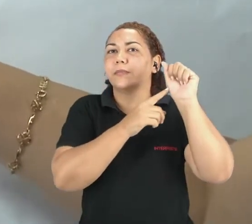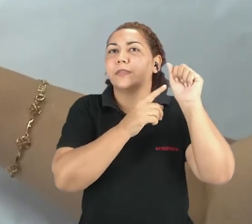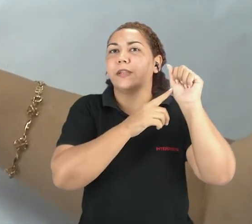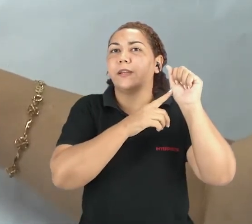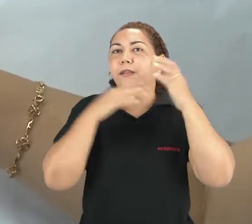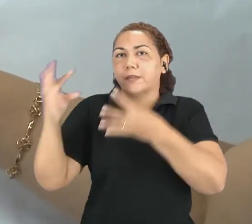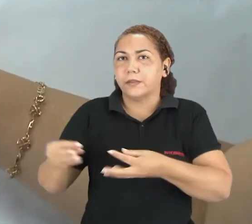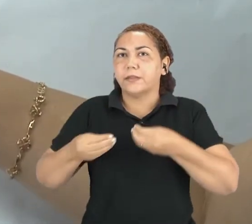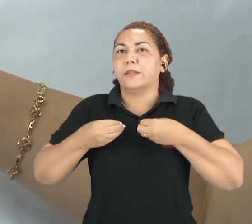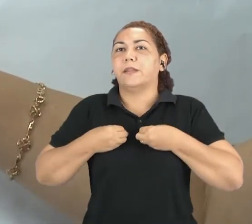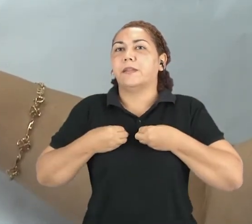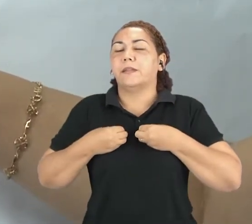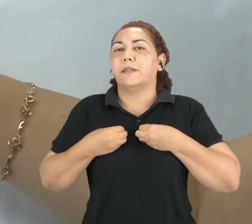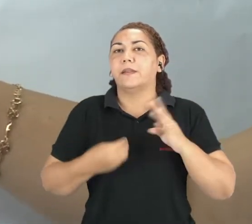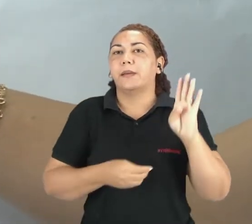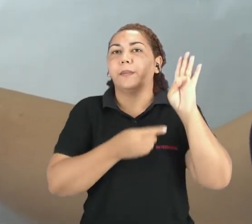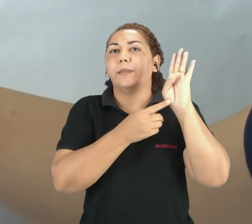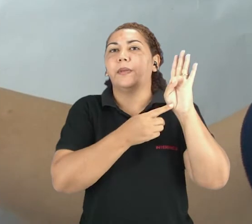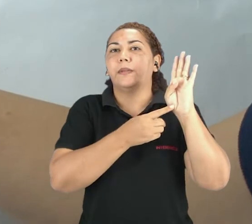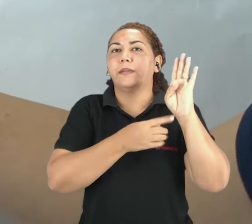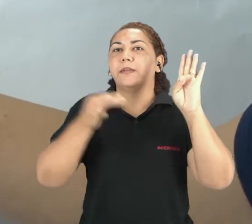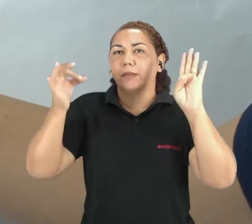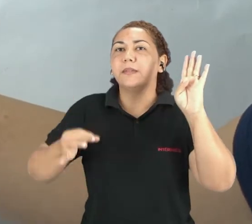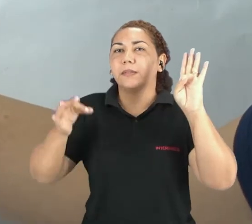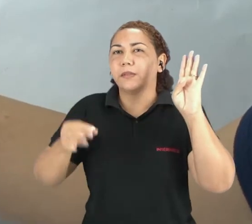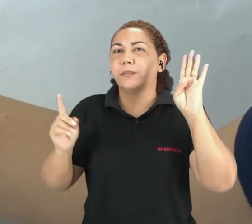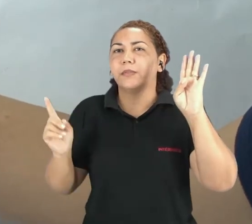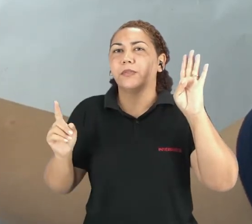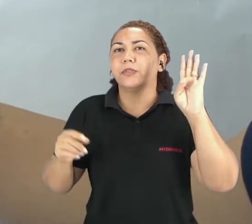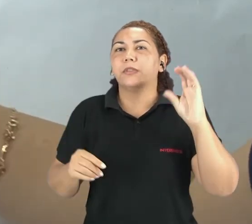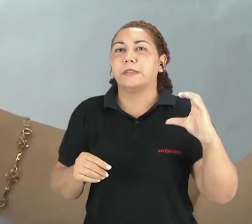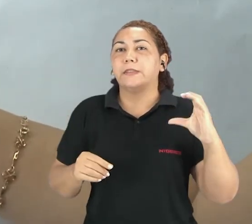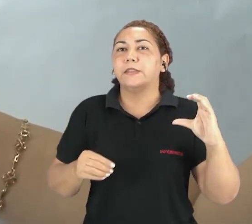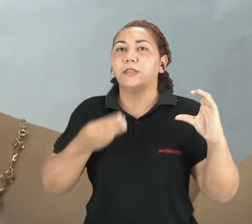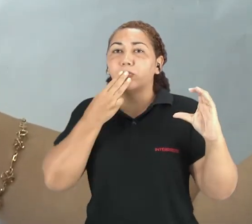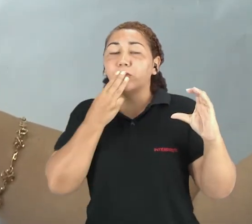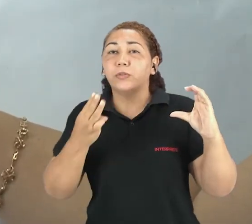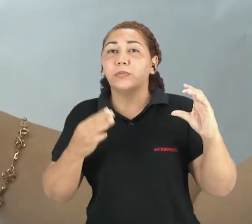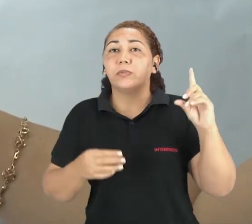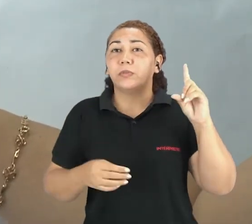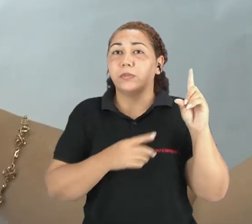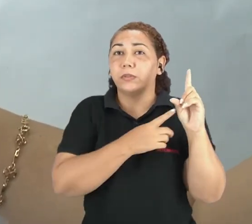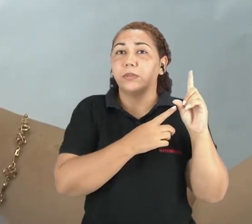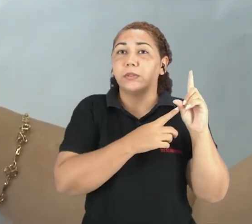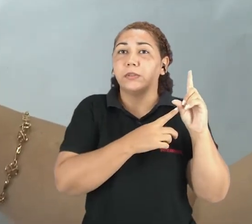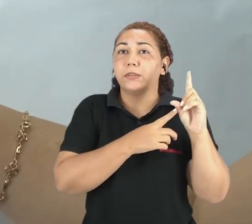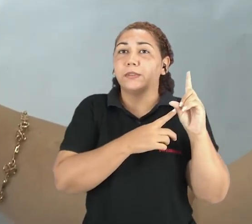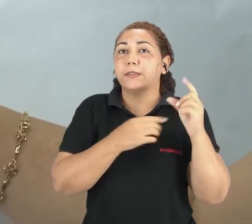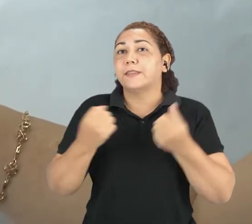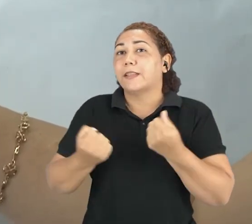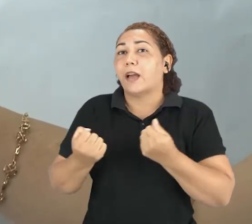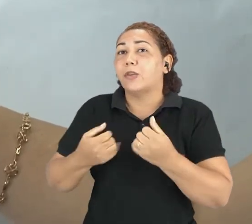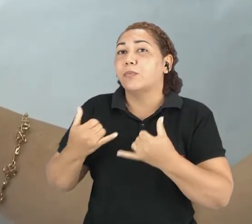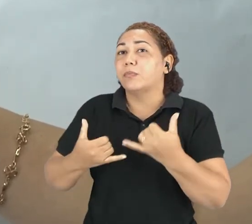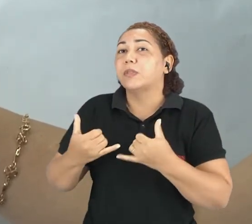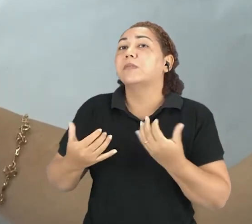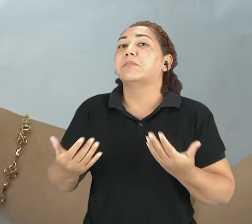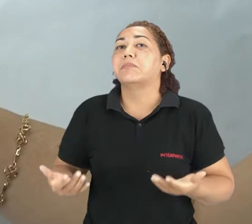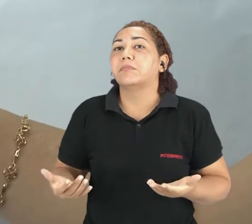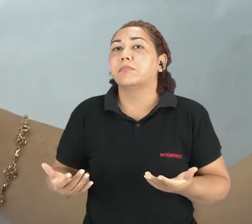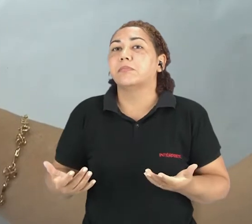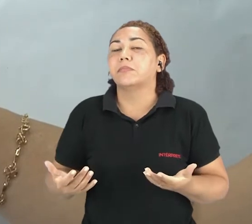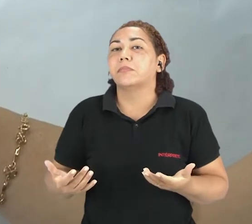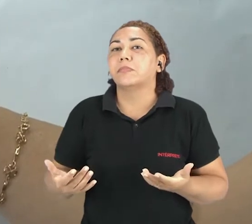ganhar, B, exatamente, C, tipo ou D, carrinho. Qual é a palavra que está